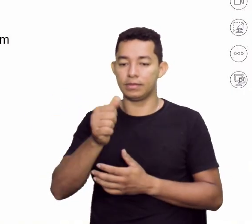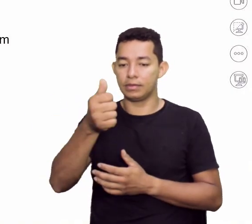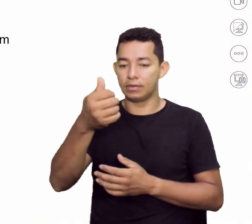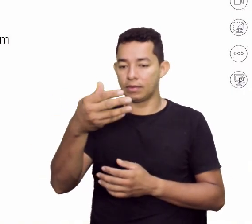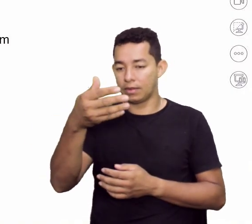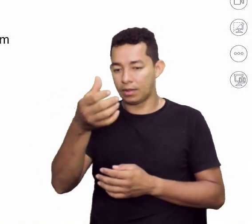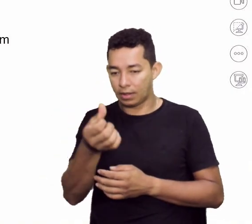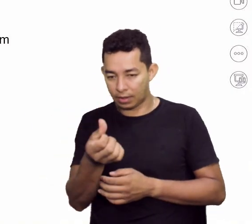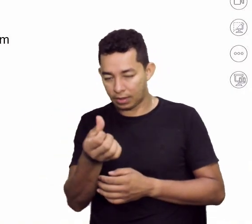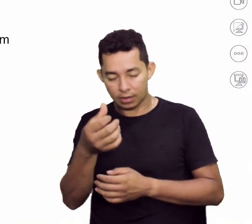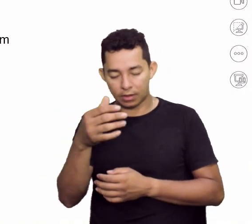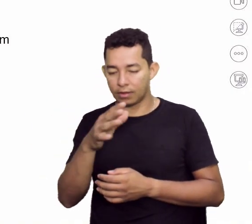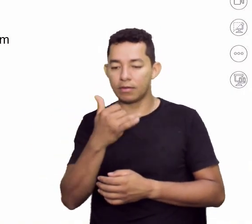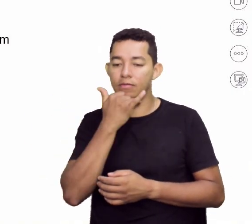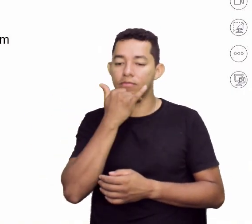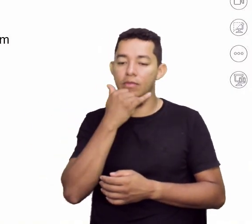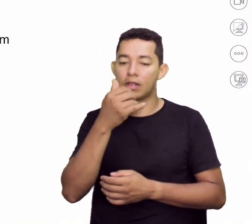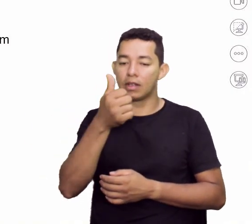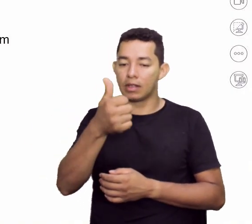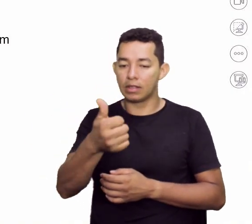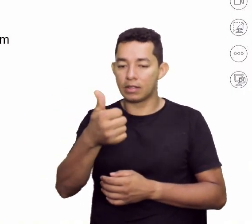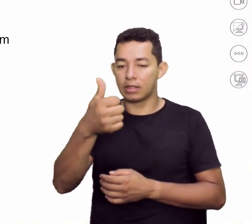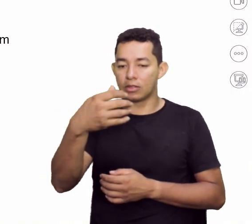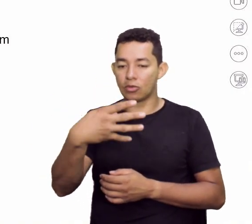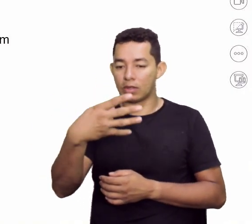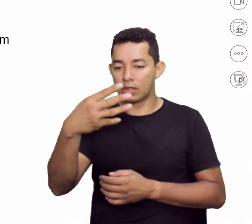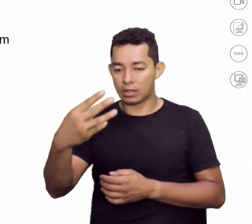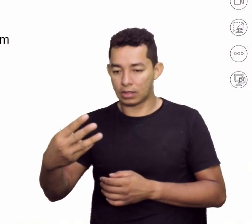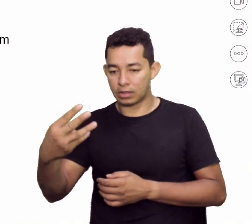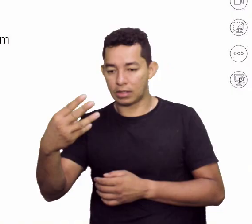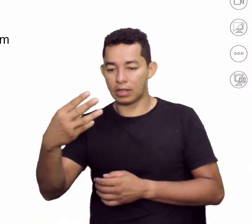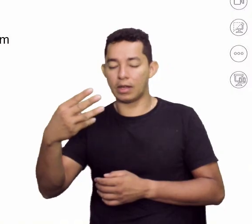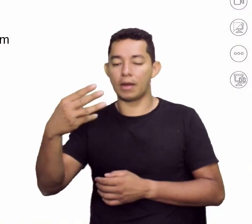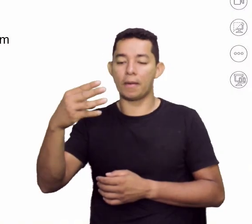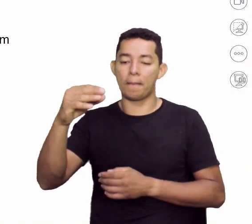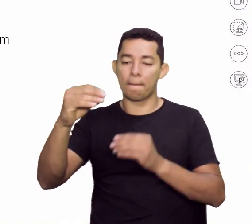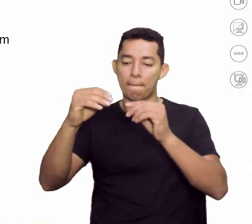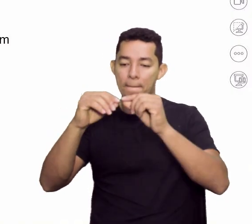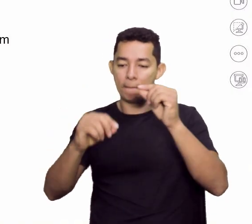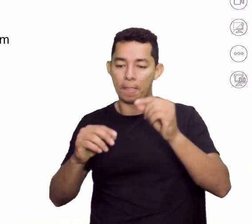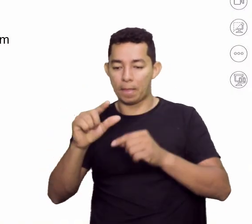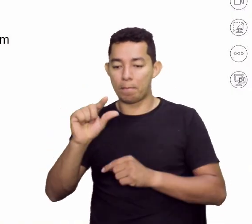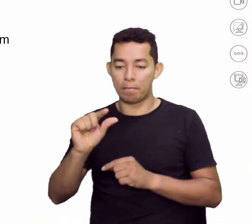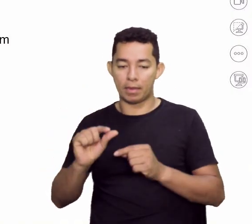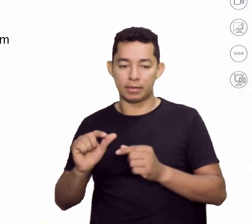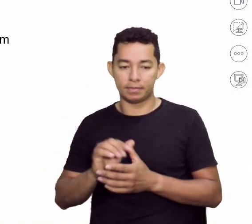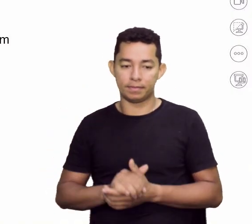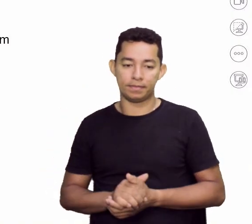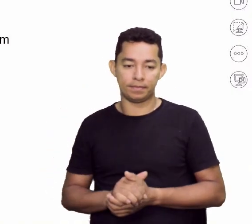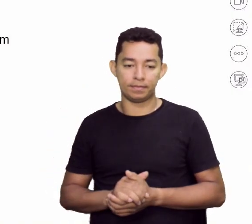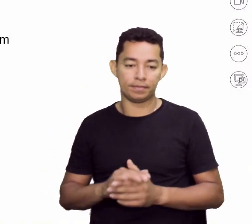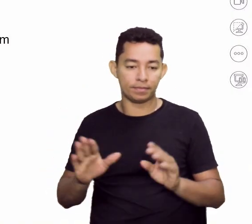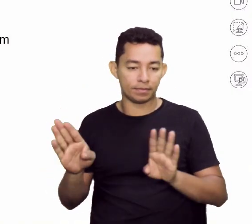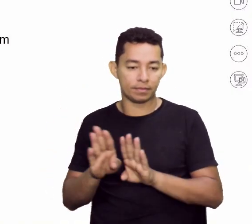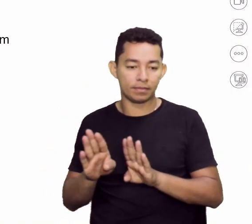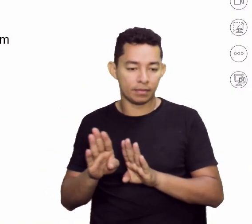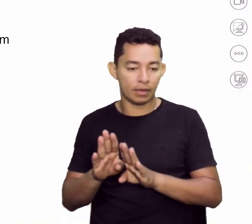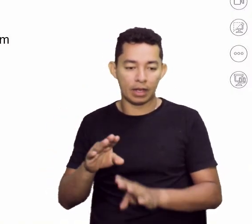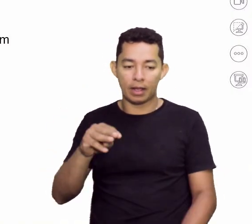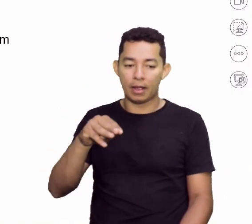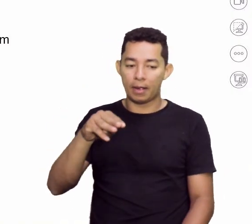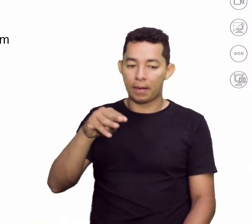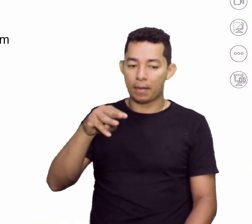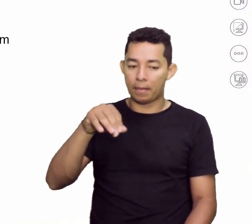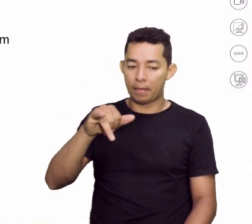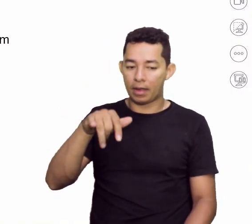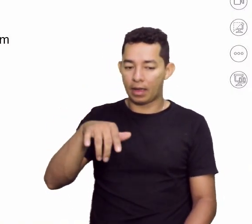143 metros de altura, 3 metros a menos, é quase da mesma altura, né? Mas, e a de Miquerinos, o netinho,